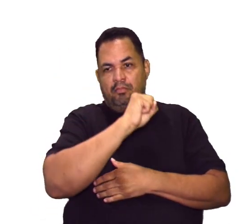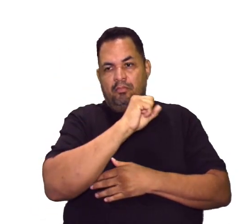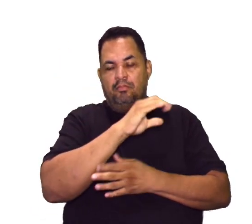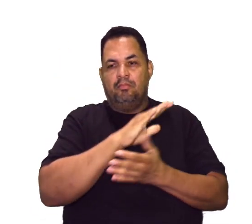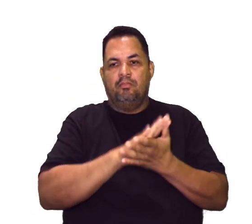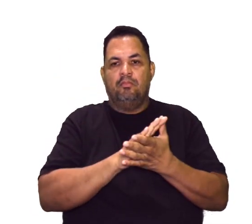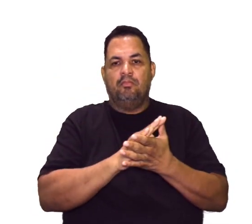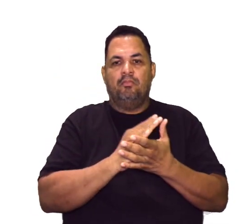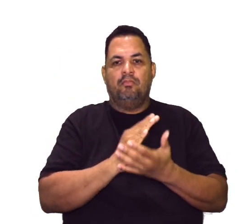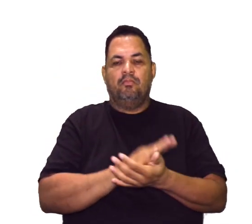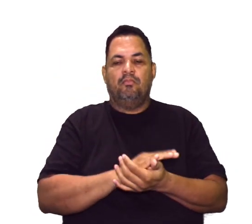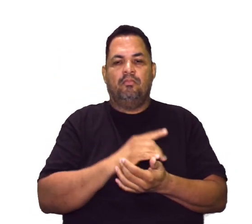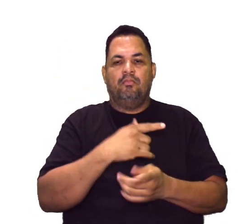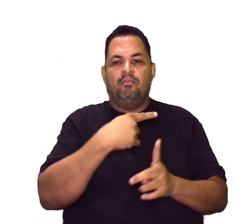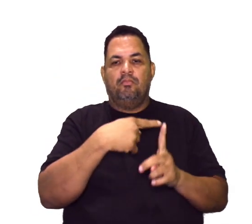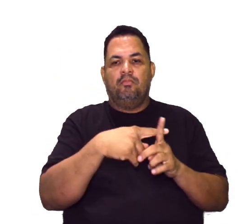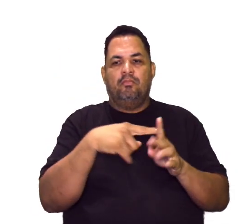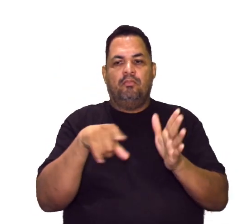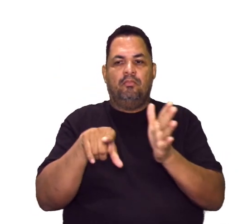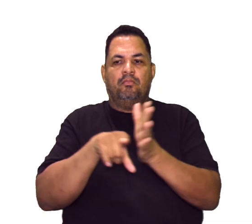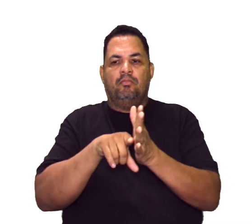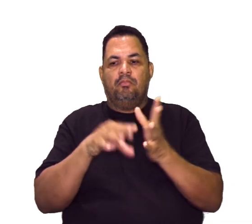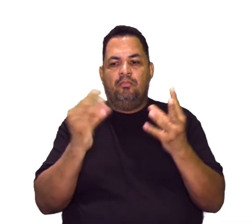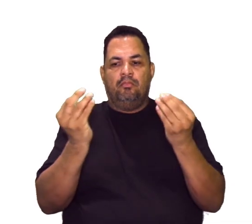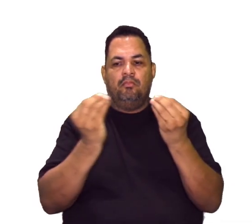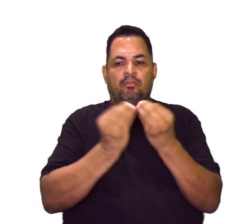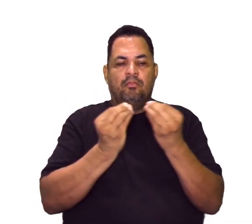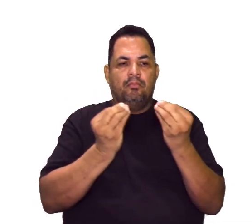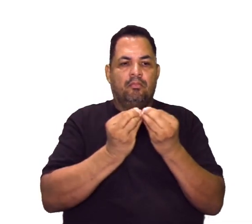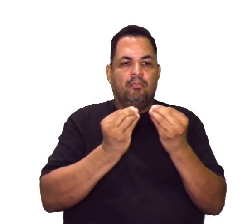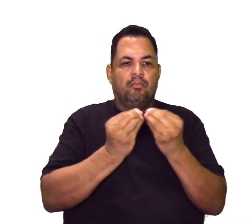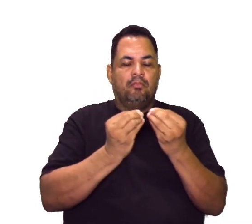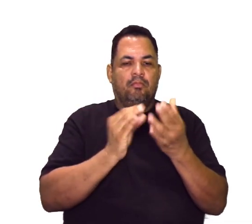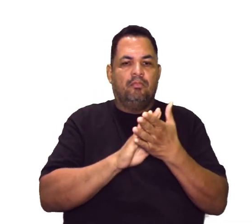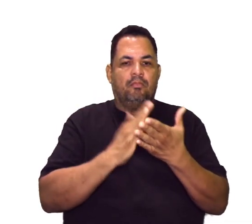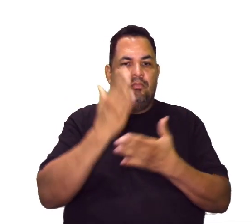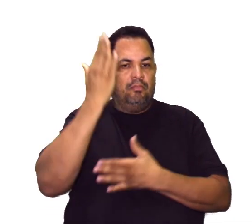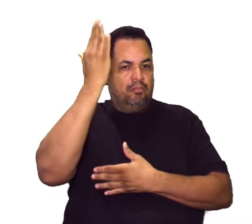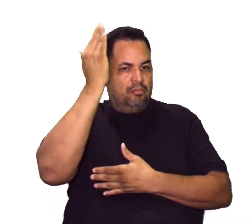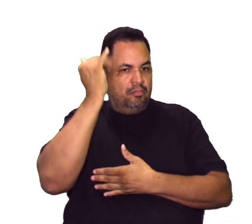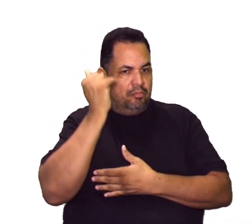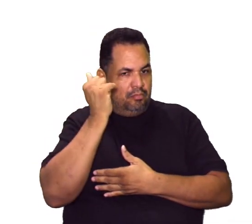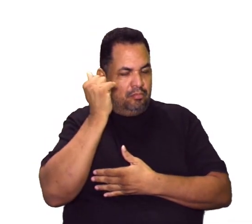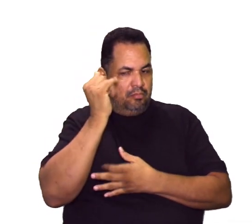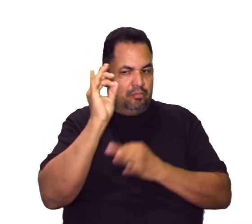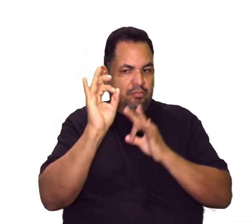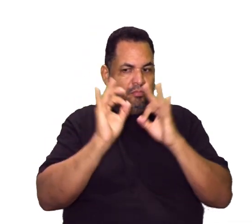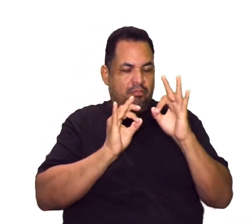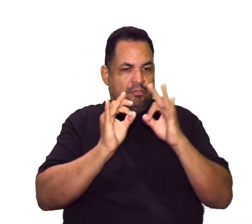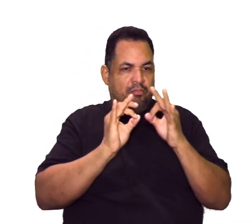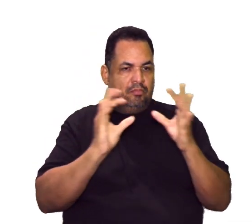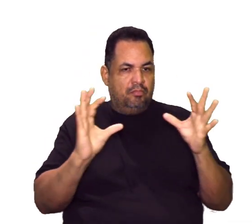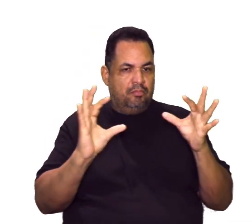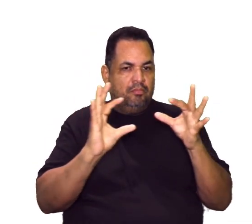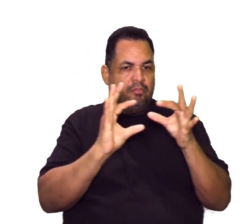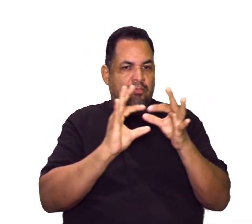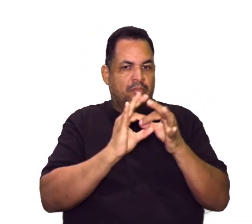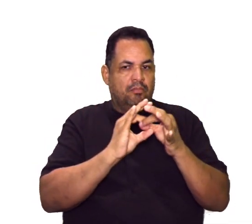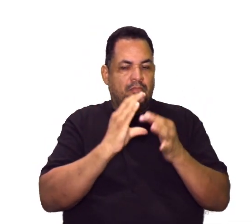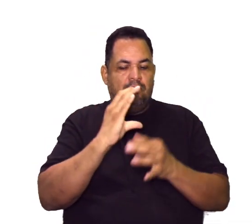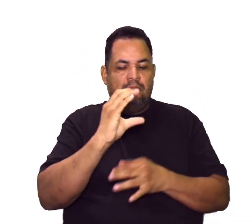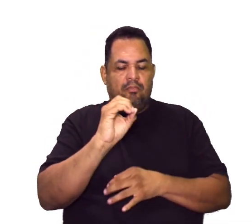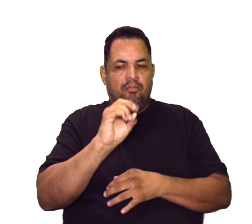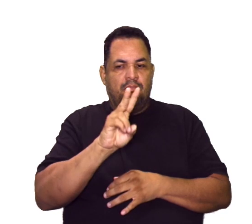a polaridade de moléculas. Sabemos que na ligação